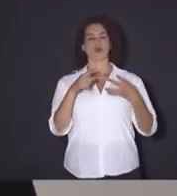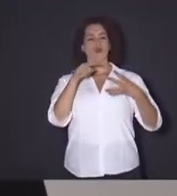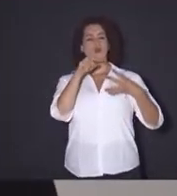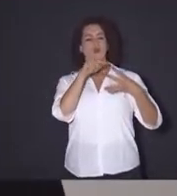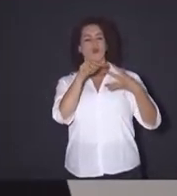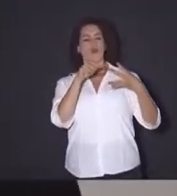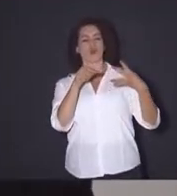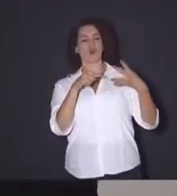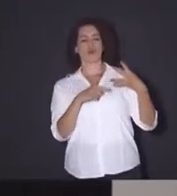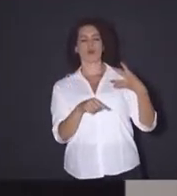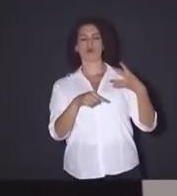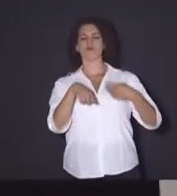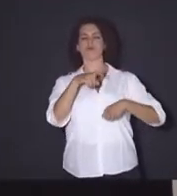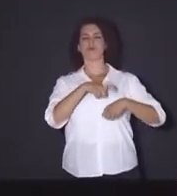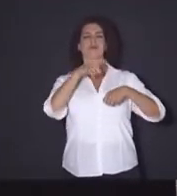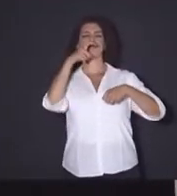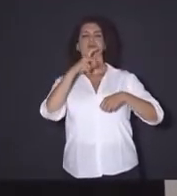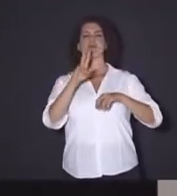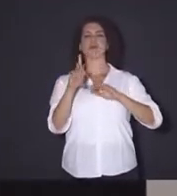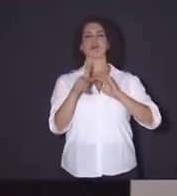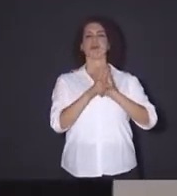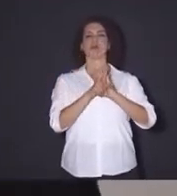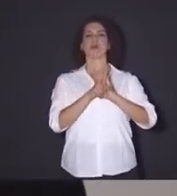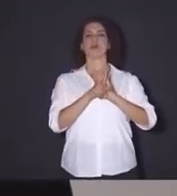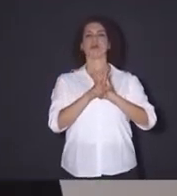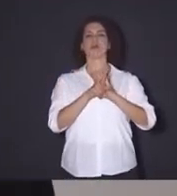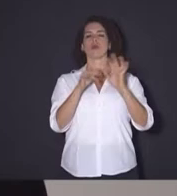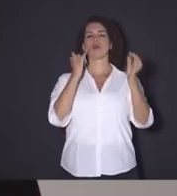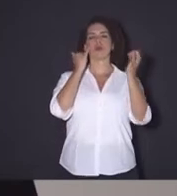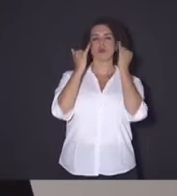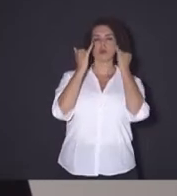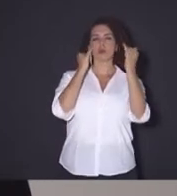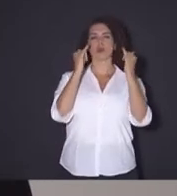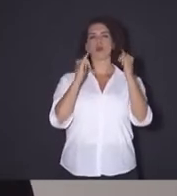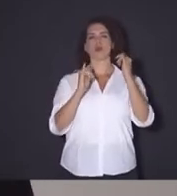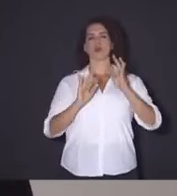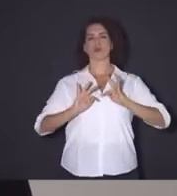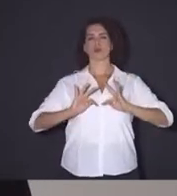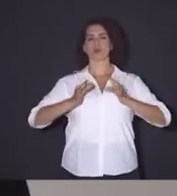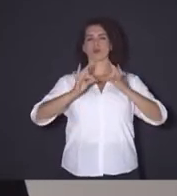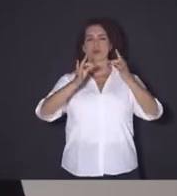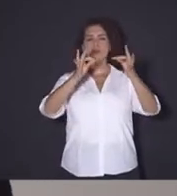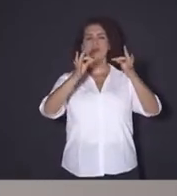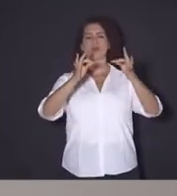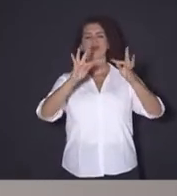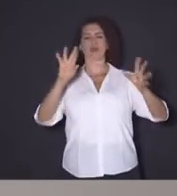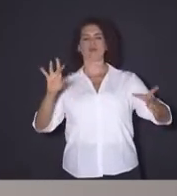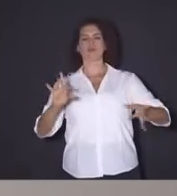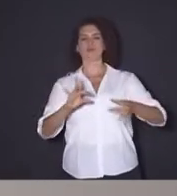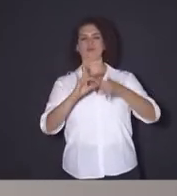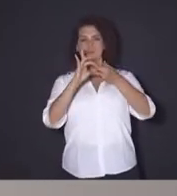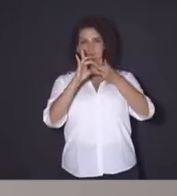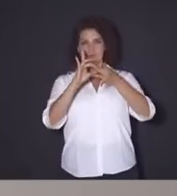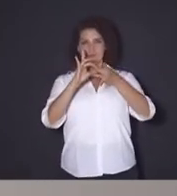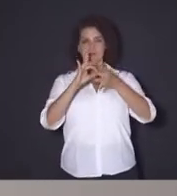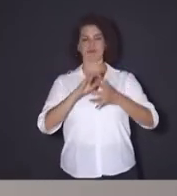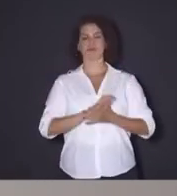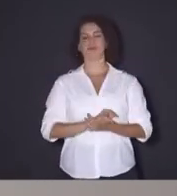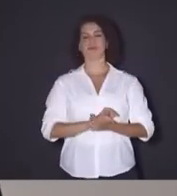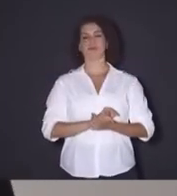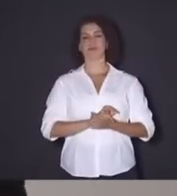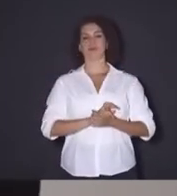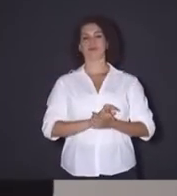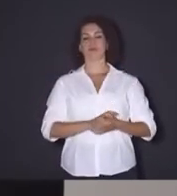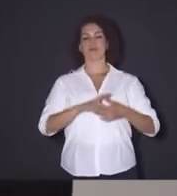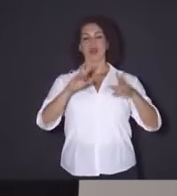sociedade em que a questão da informação e da tecnologia estiveram imiscuídas, estiveram integradas, articuladas. A frase do